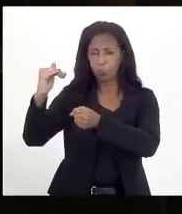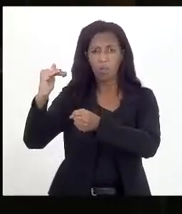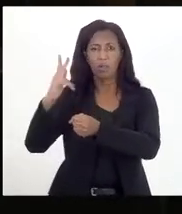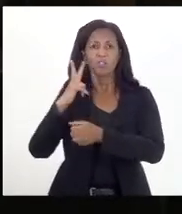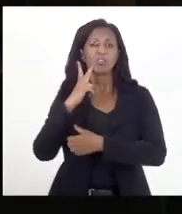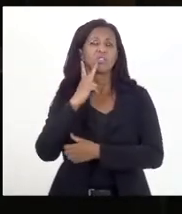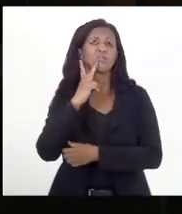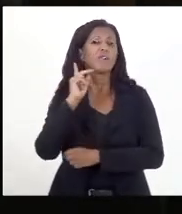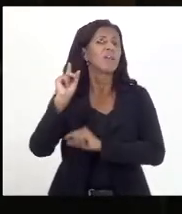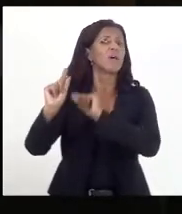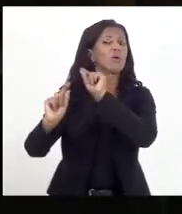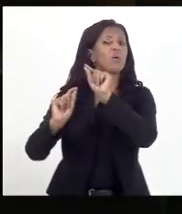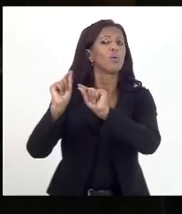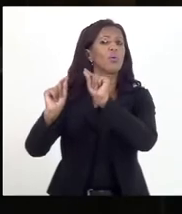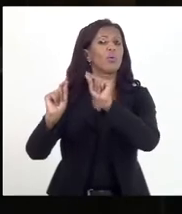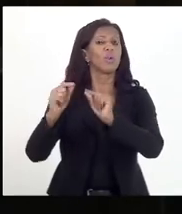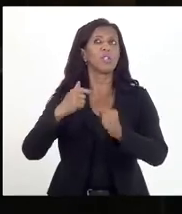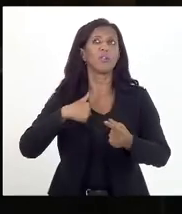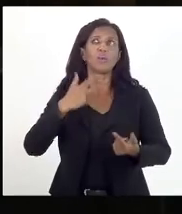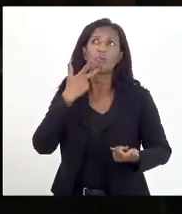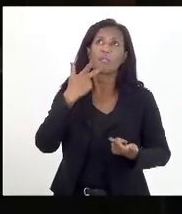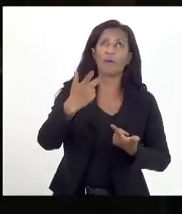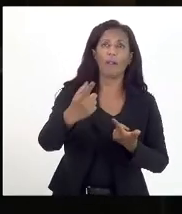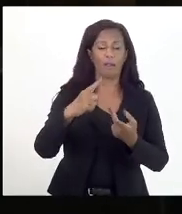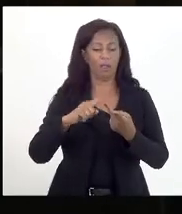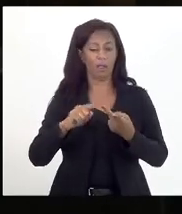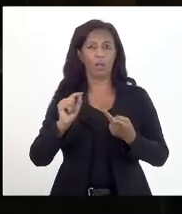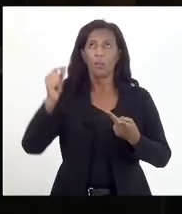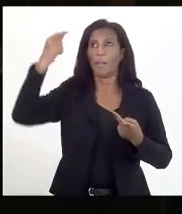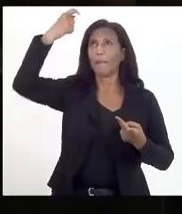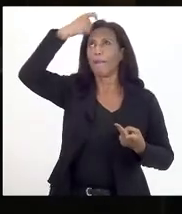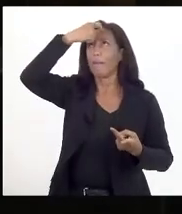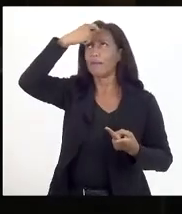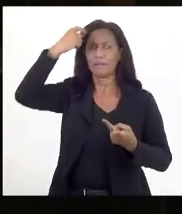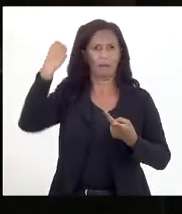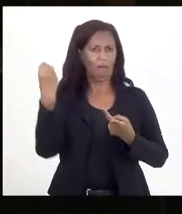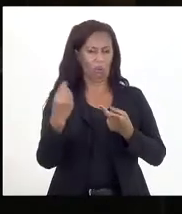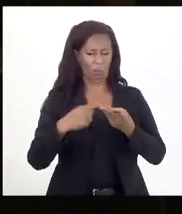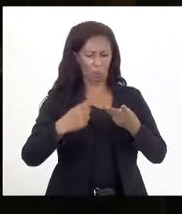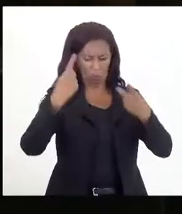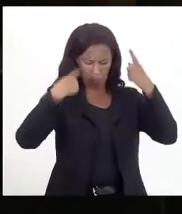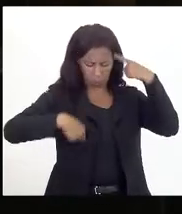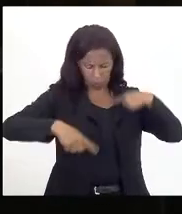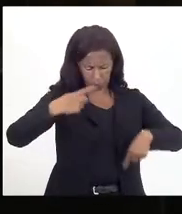o que eu devo falar pensar ou como eu devo me comportar